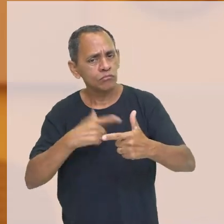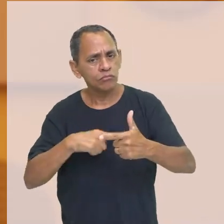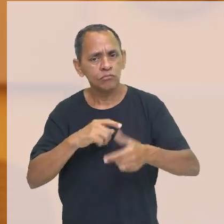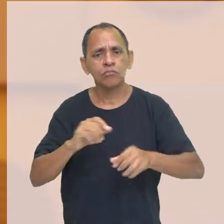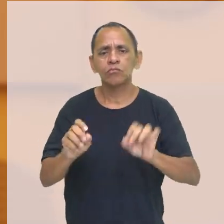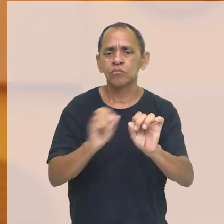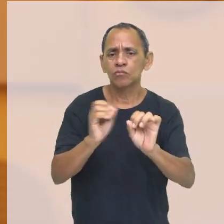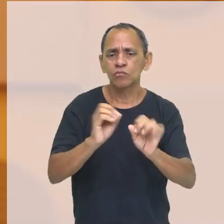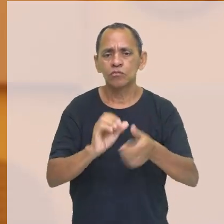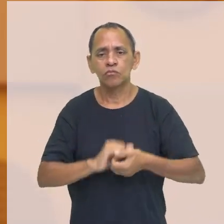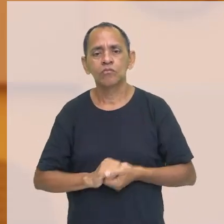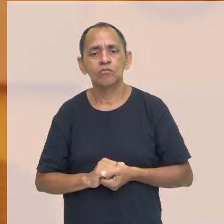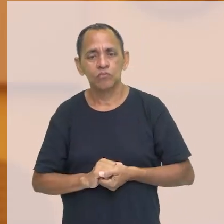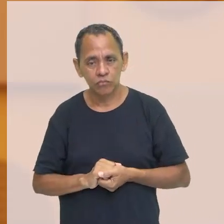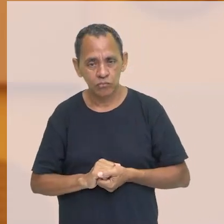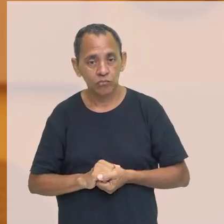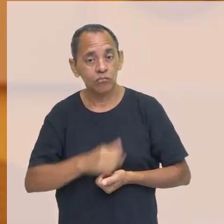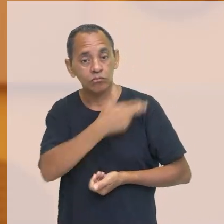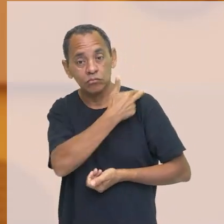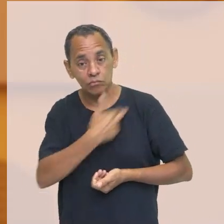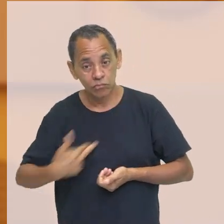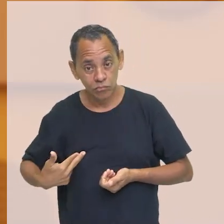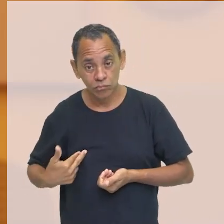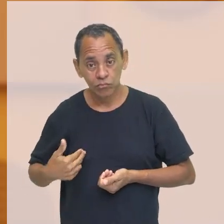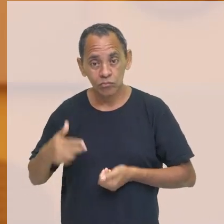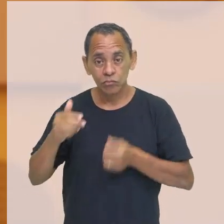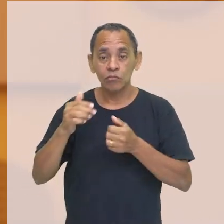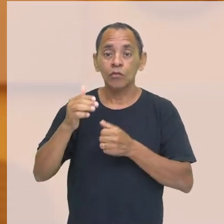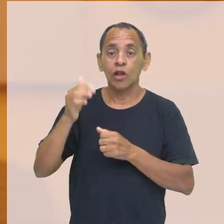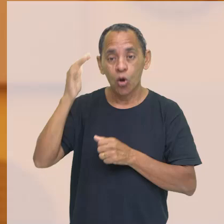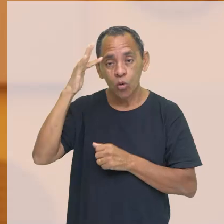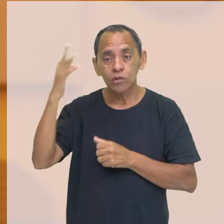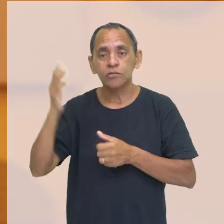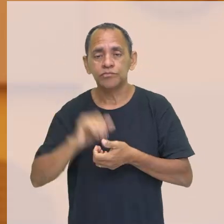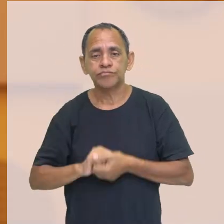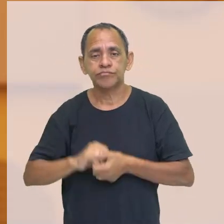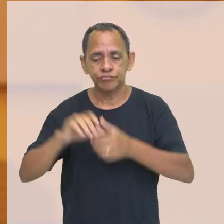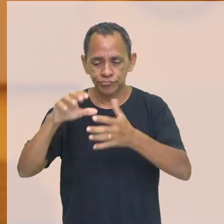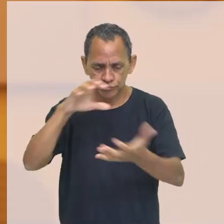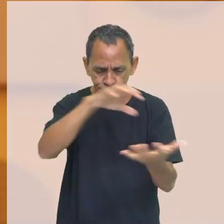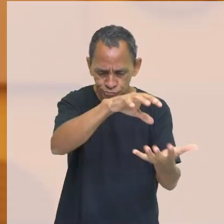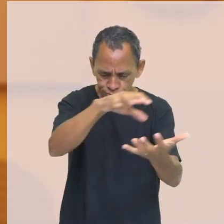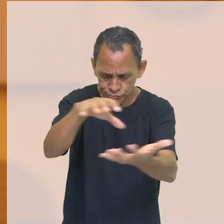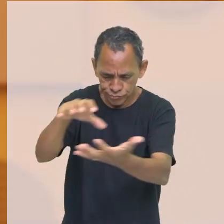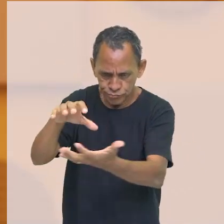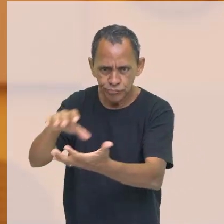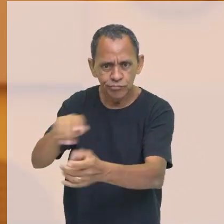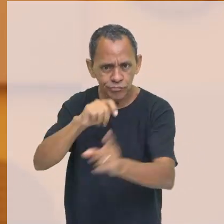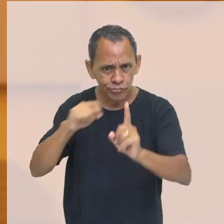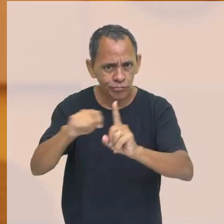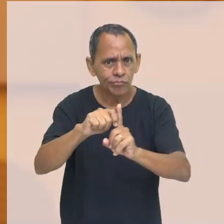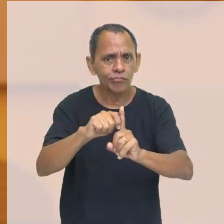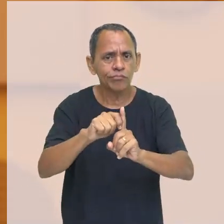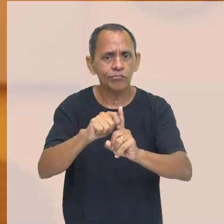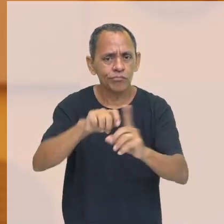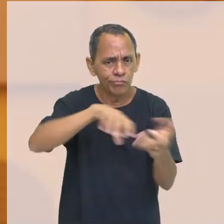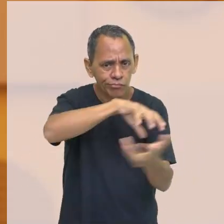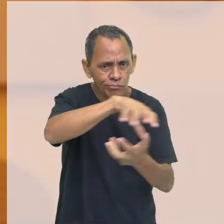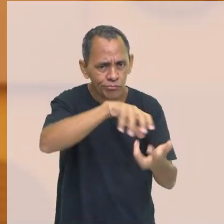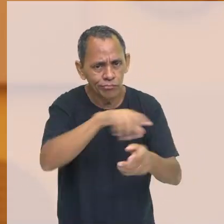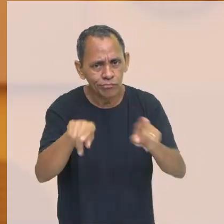a aplicabilidade de uma república. Então, isso vai ocasionar aí alguns movimentos sociais,